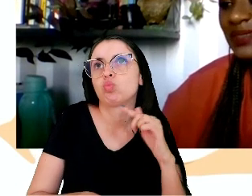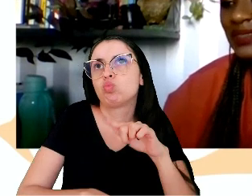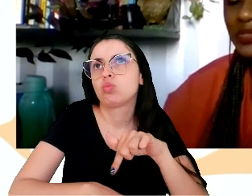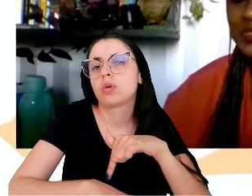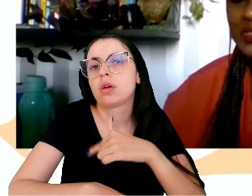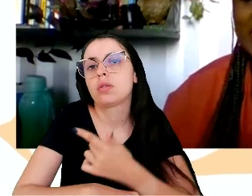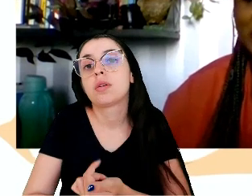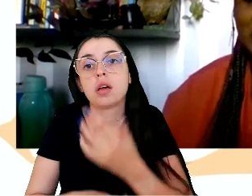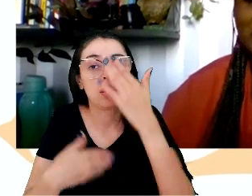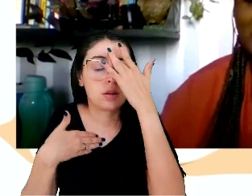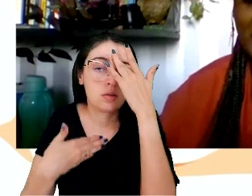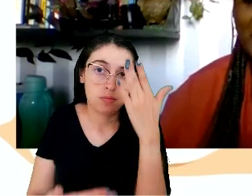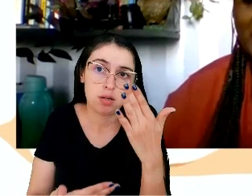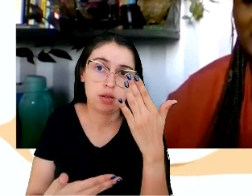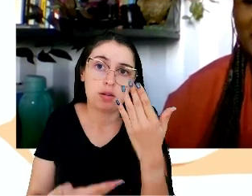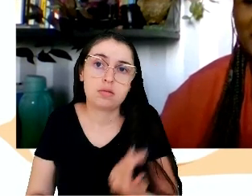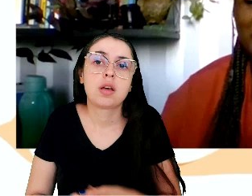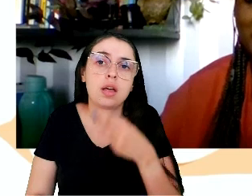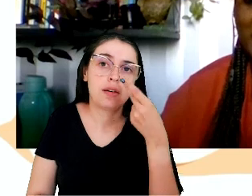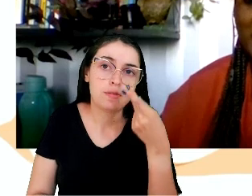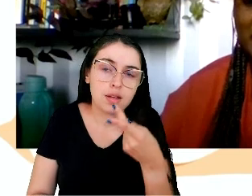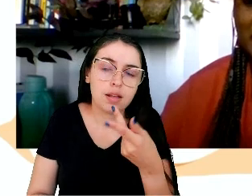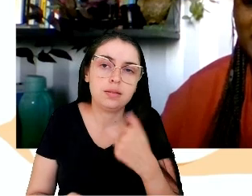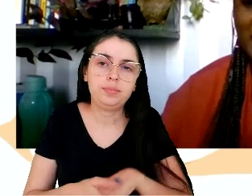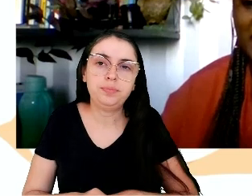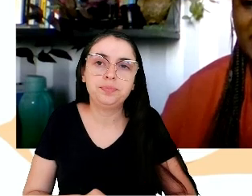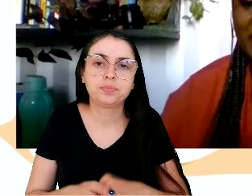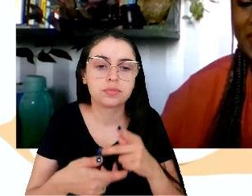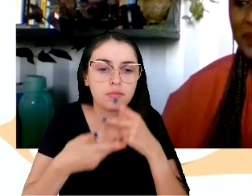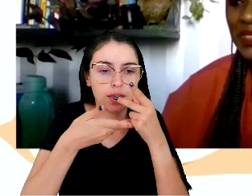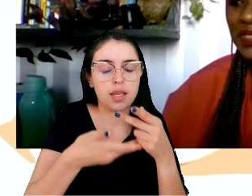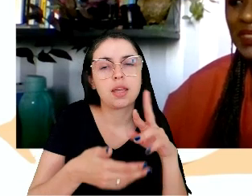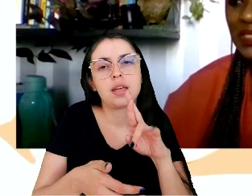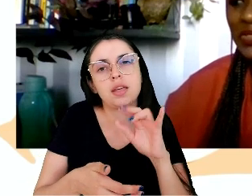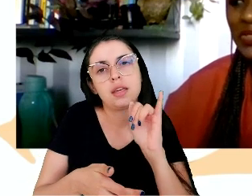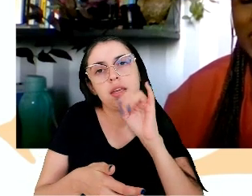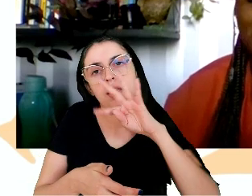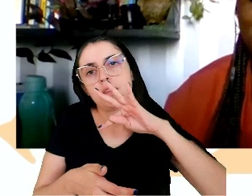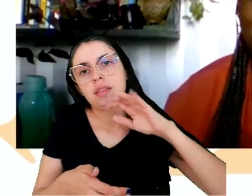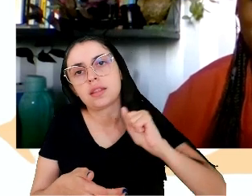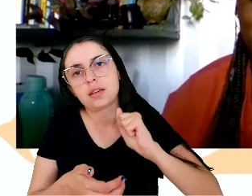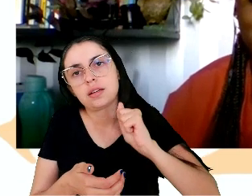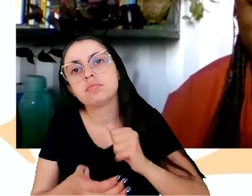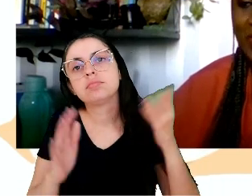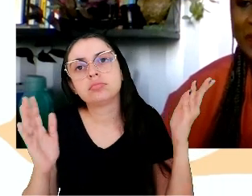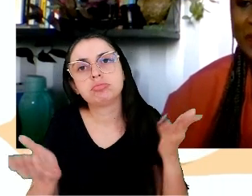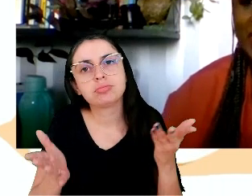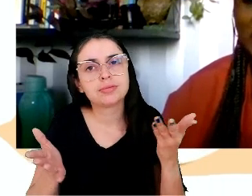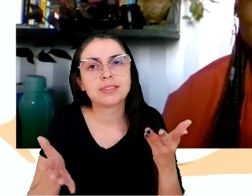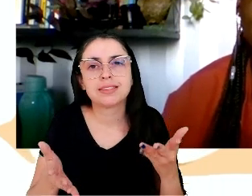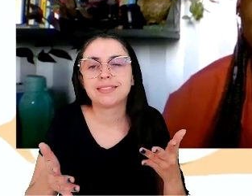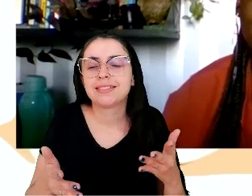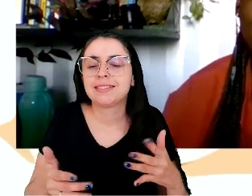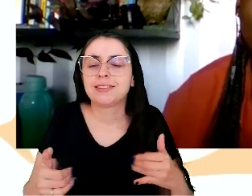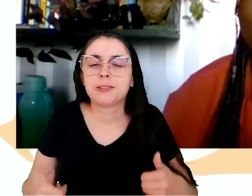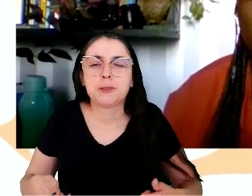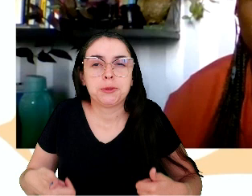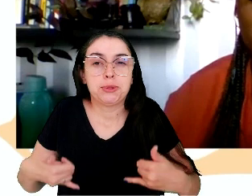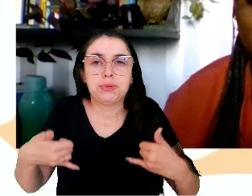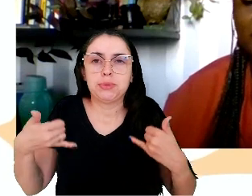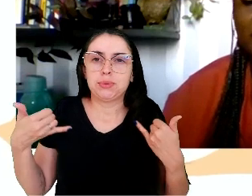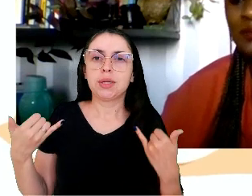Eu agradeço a oportunidade de fala, devolvo a palavra à doutora Rita, e estou aqui muito numa expectativa